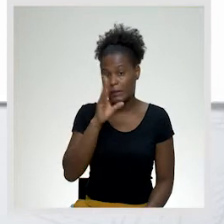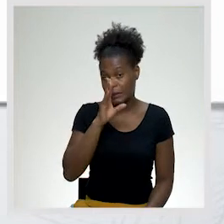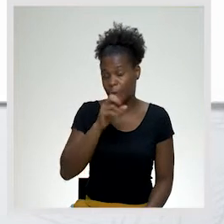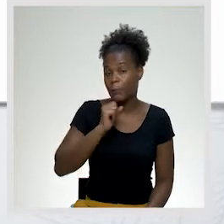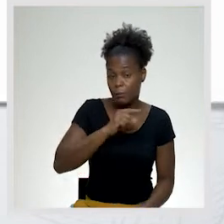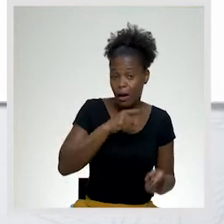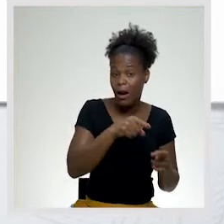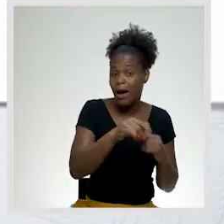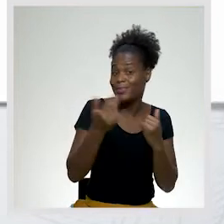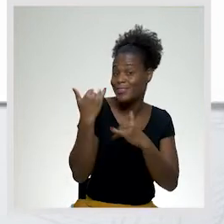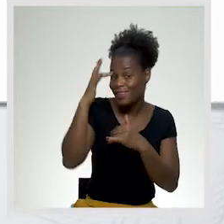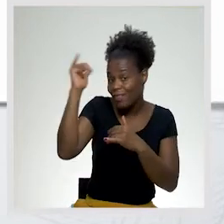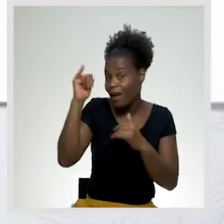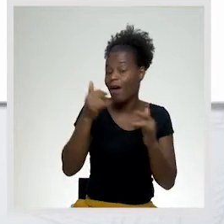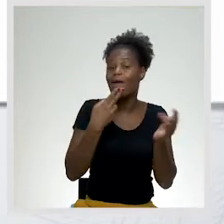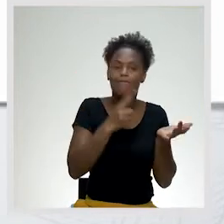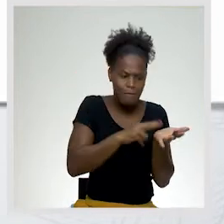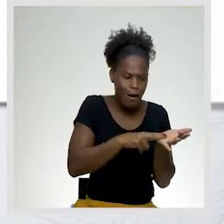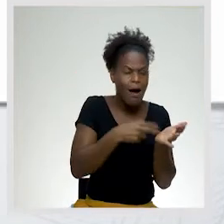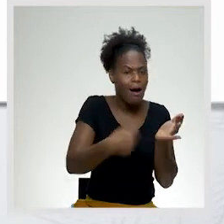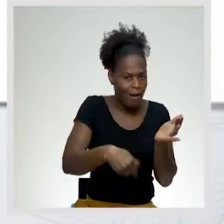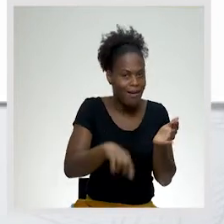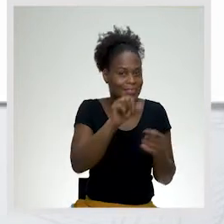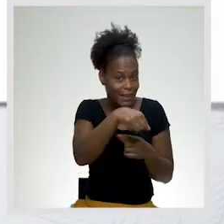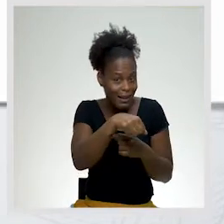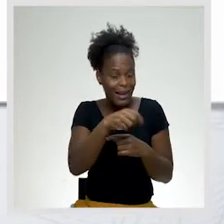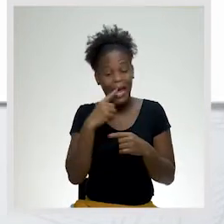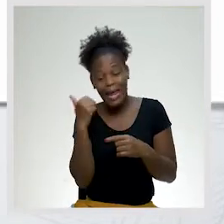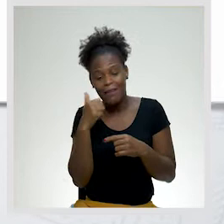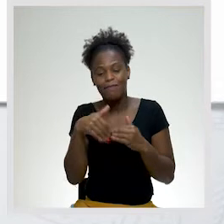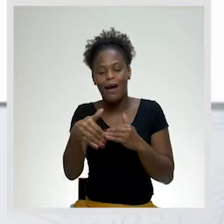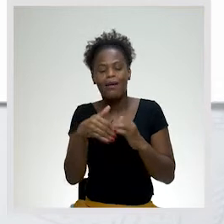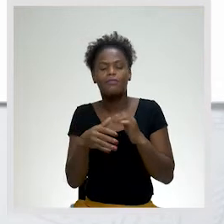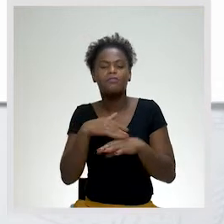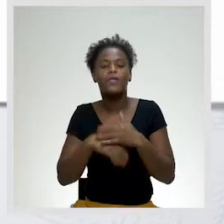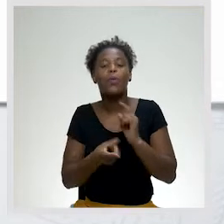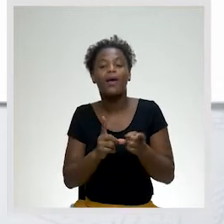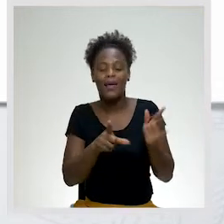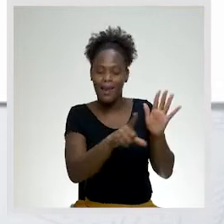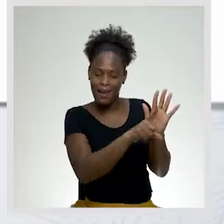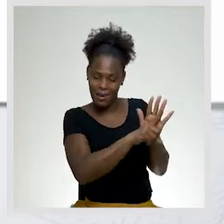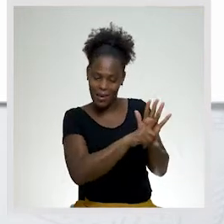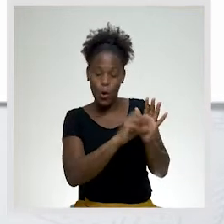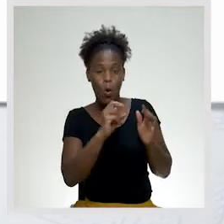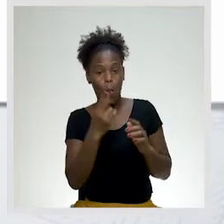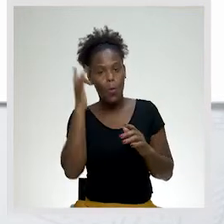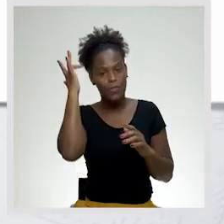forem confirmadas, o investigador então vai formular o quê? Uma lei ou